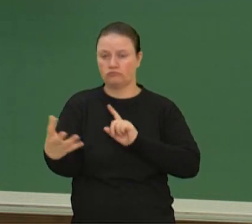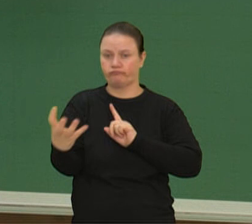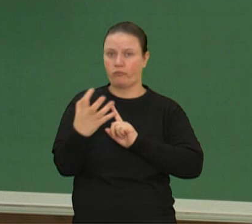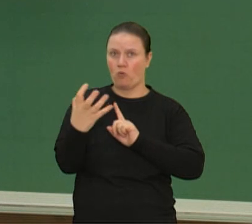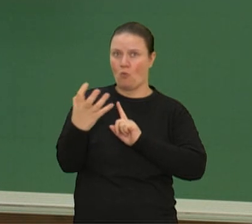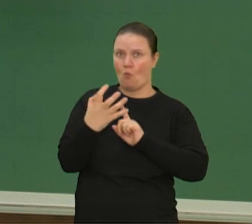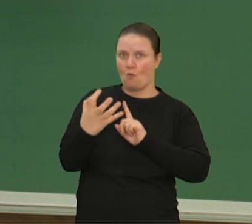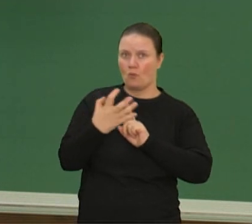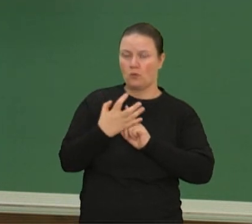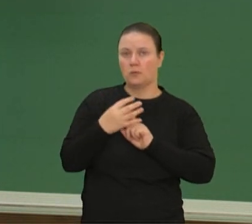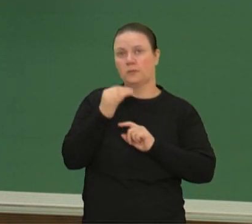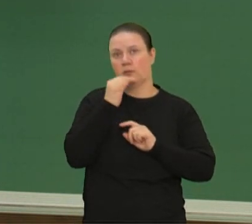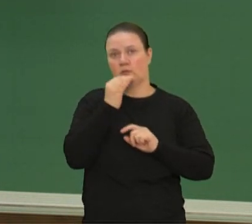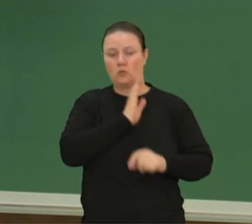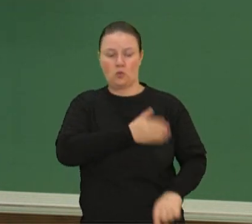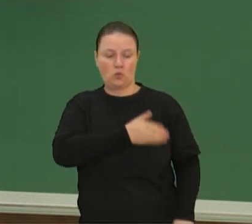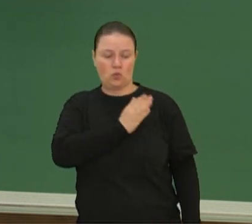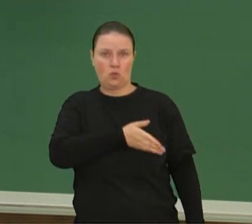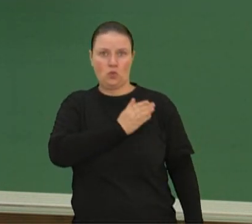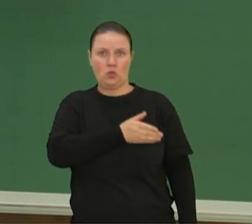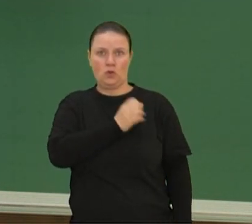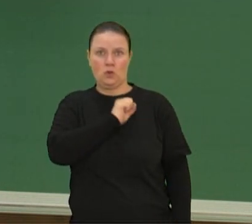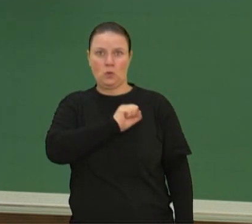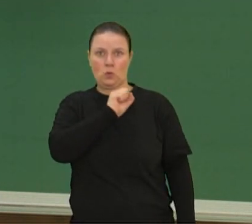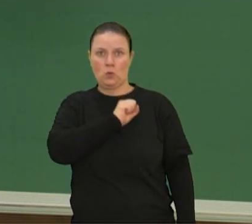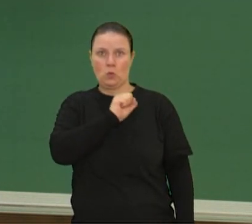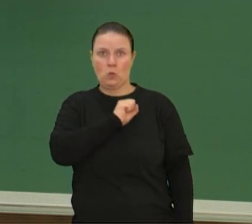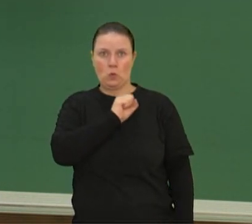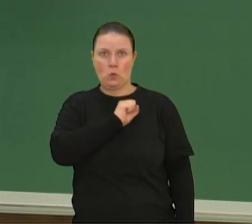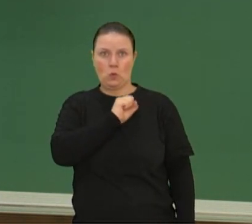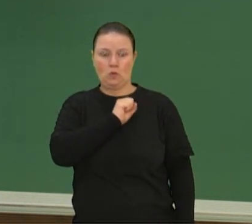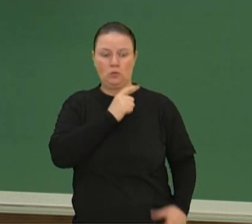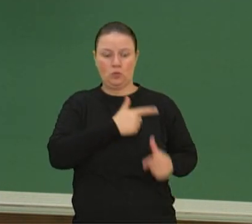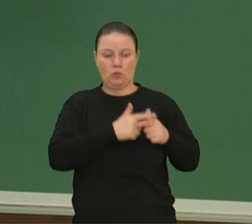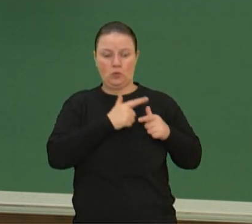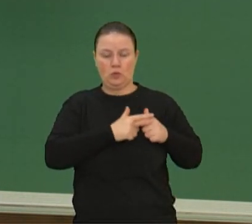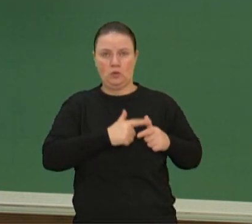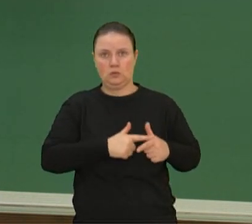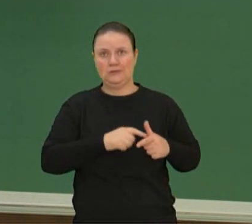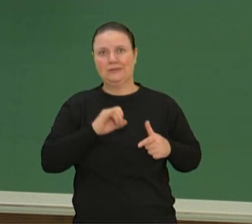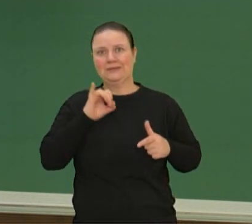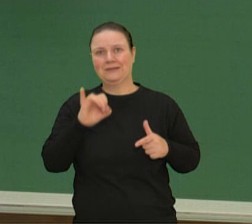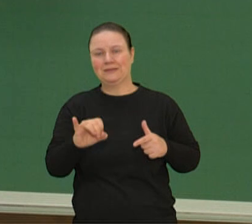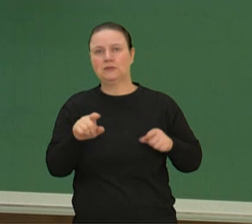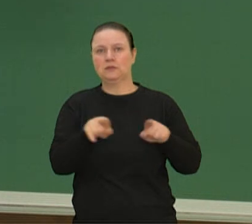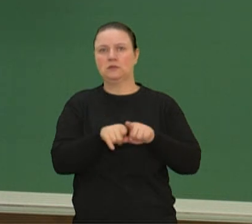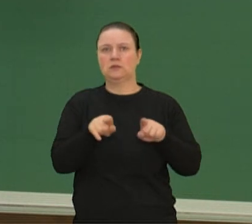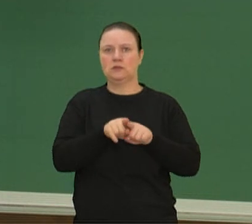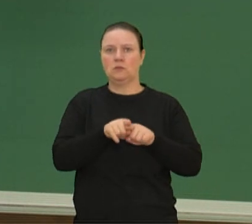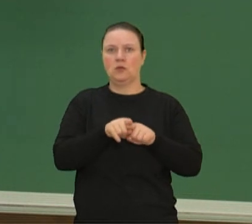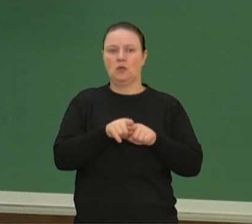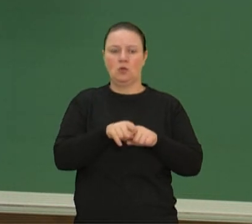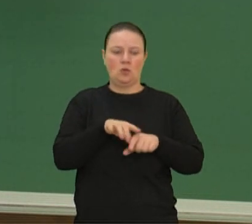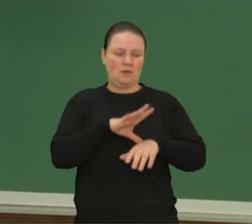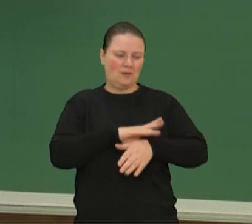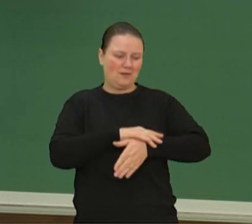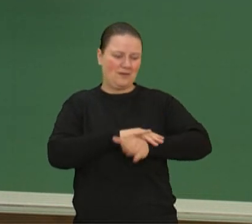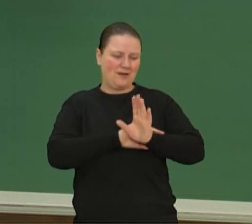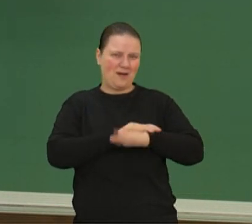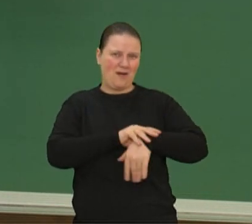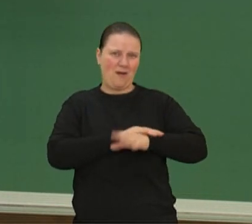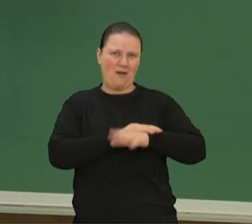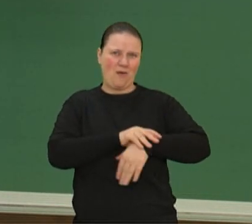sistema cardiovascular. Histórico de lesões. Se eu já tive alguma lesão anterior, uma lesão articular, por exemplo.